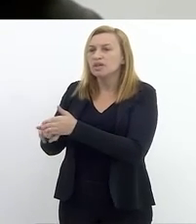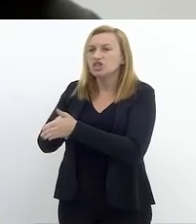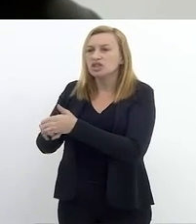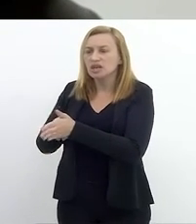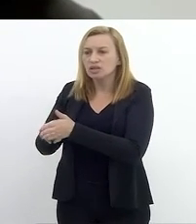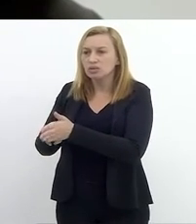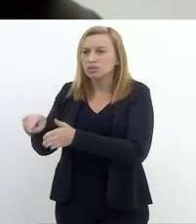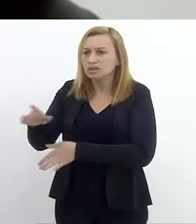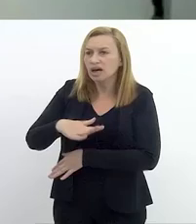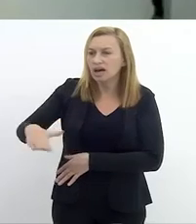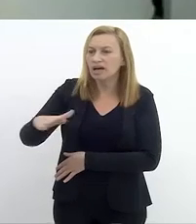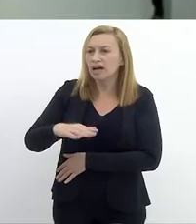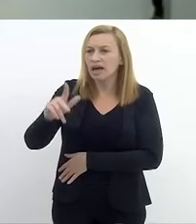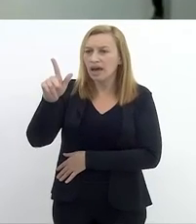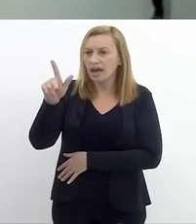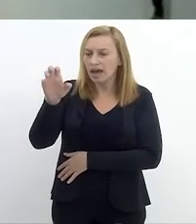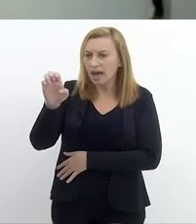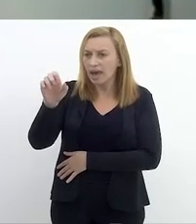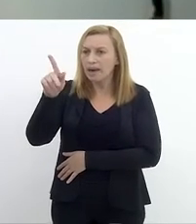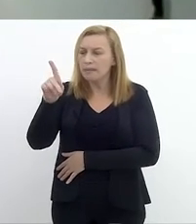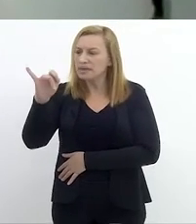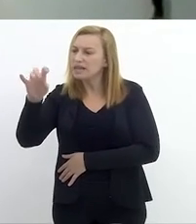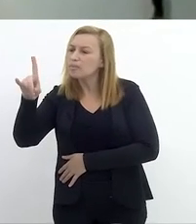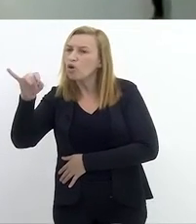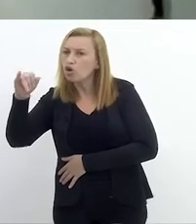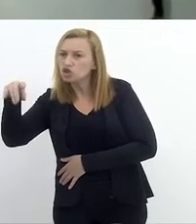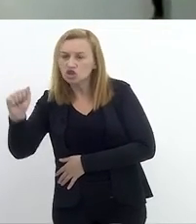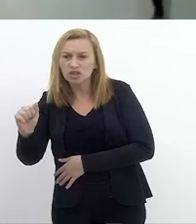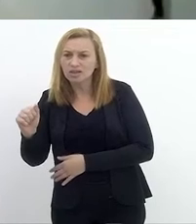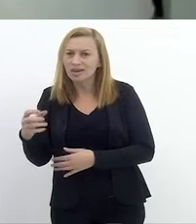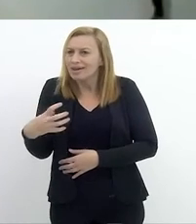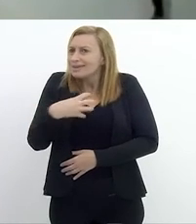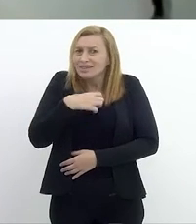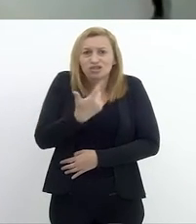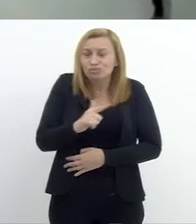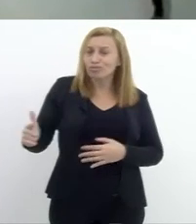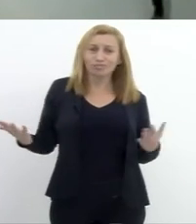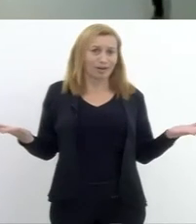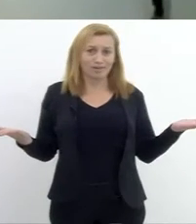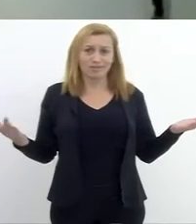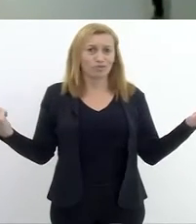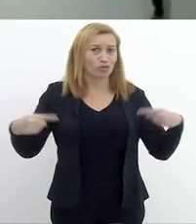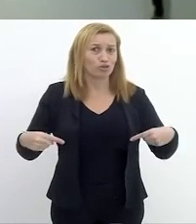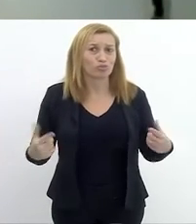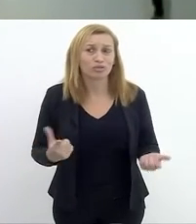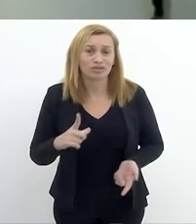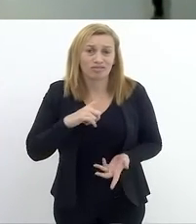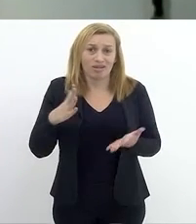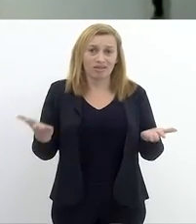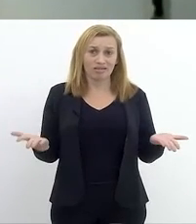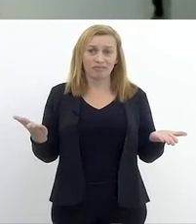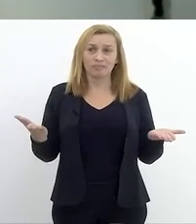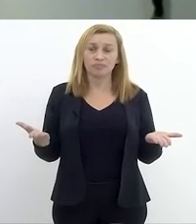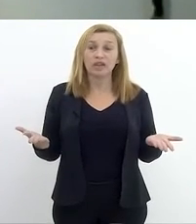ou epidemiologia. Não, não existe isso, não faz nenhum sentido, né? Então,